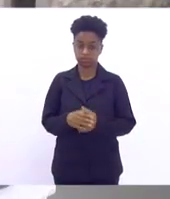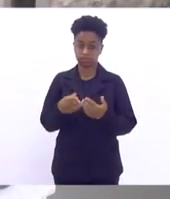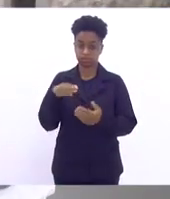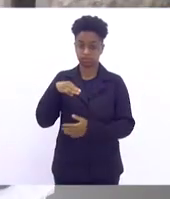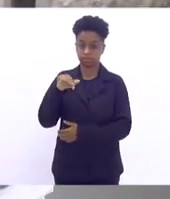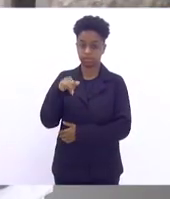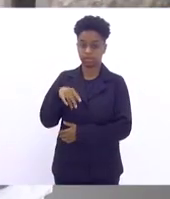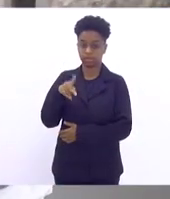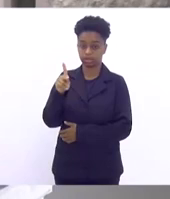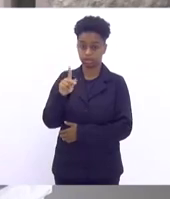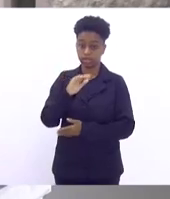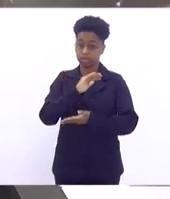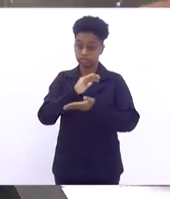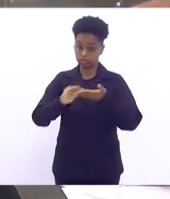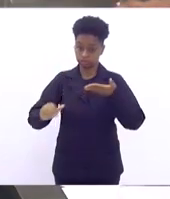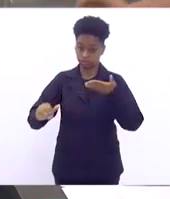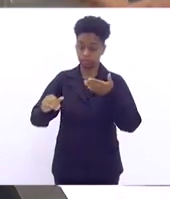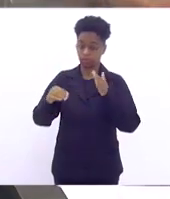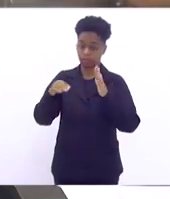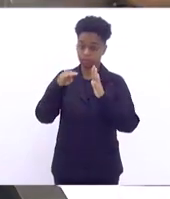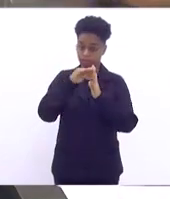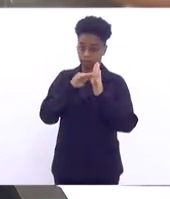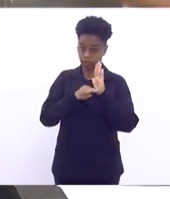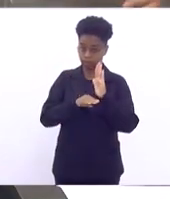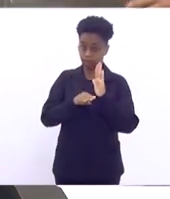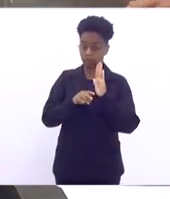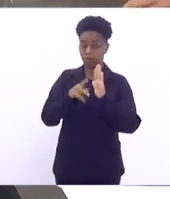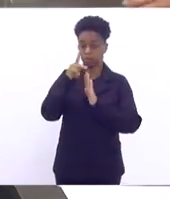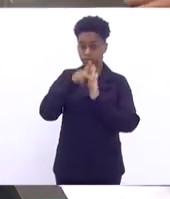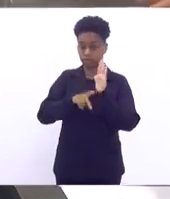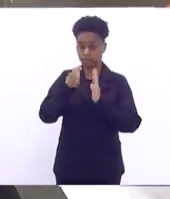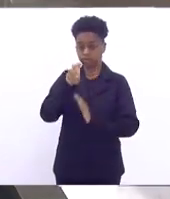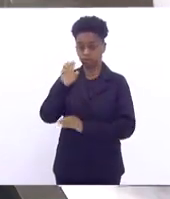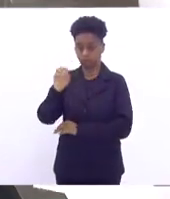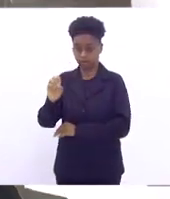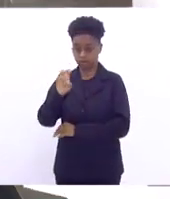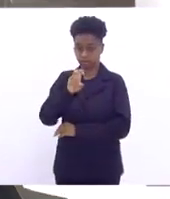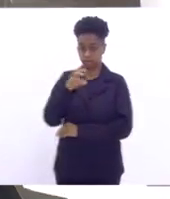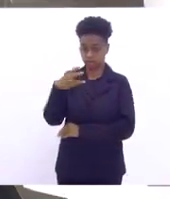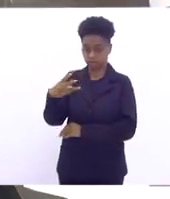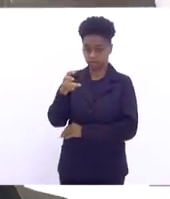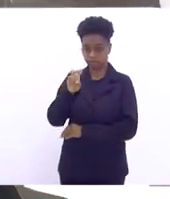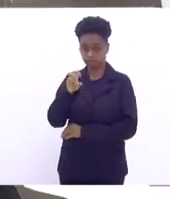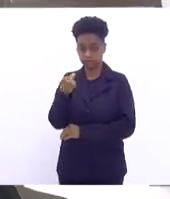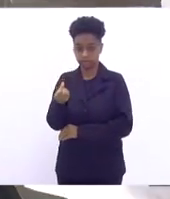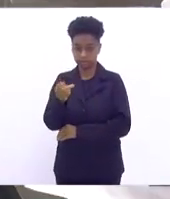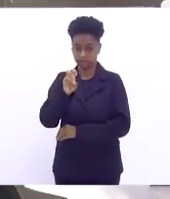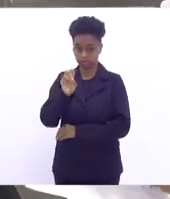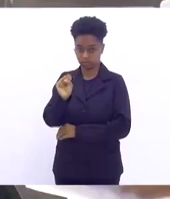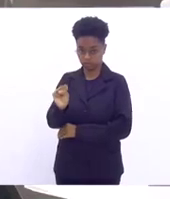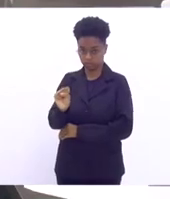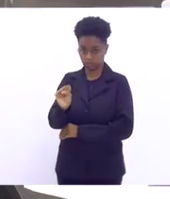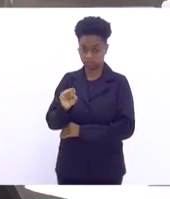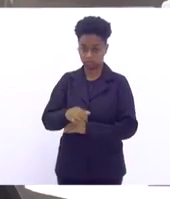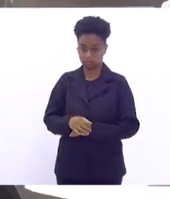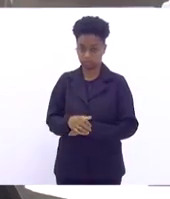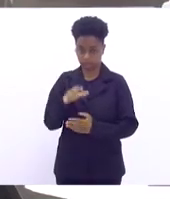mink retirado de pauta o projeto 505356 e 58